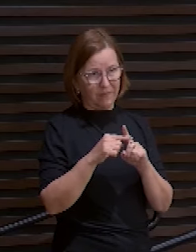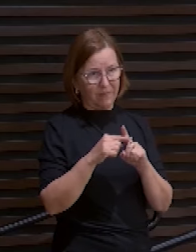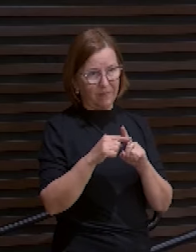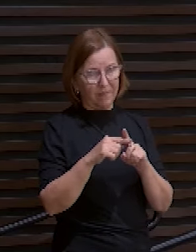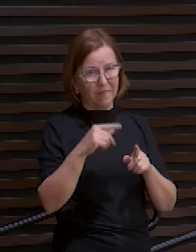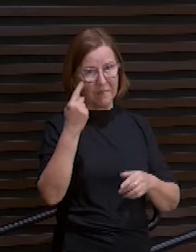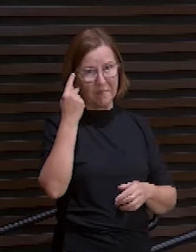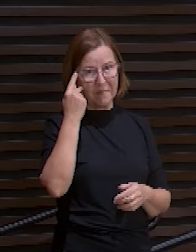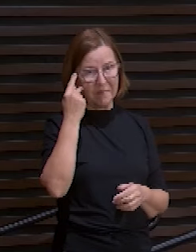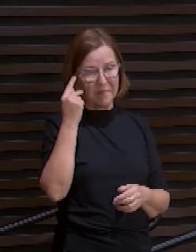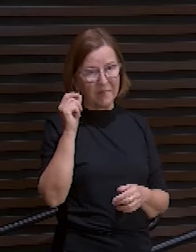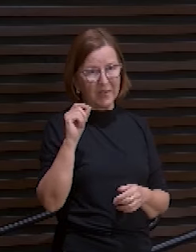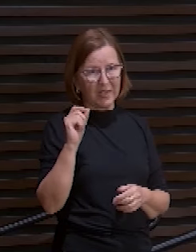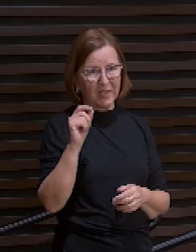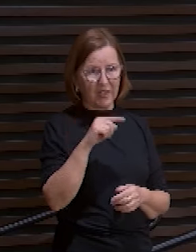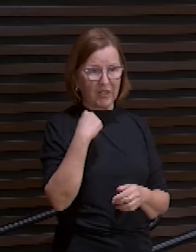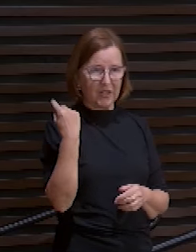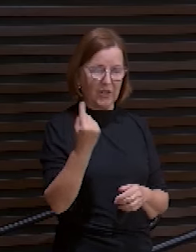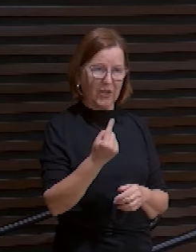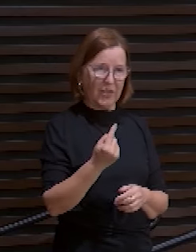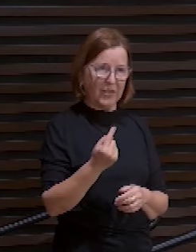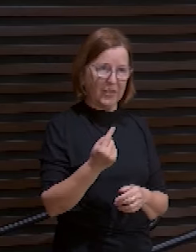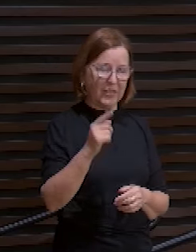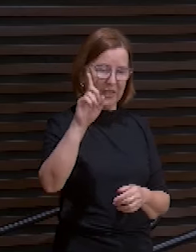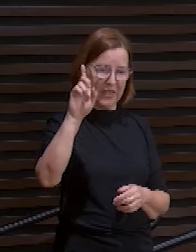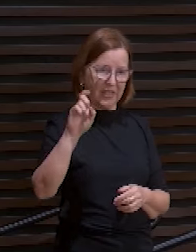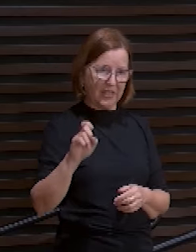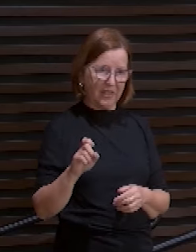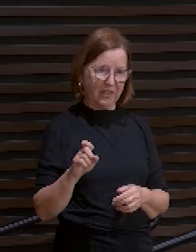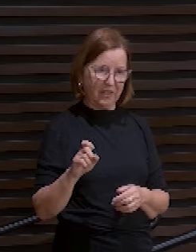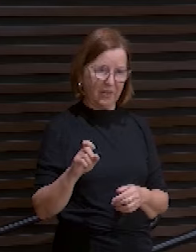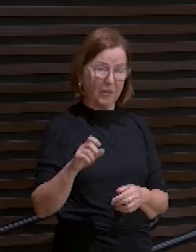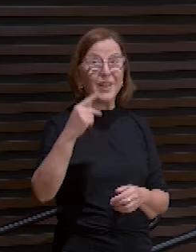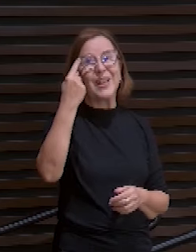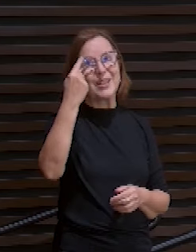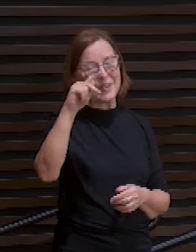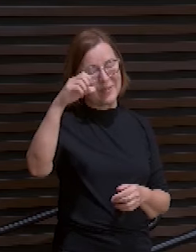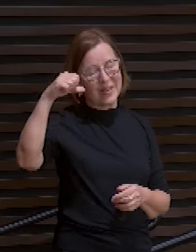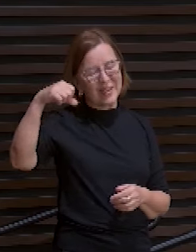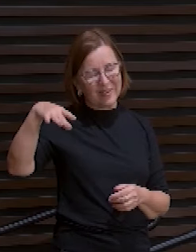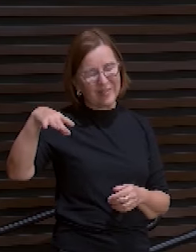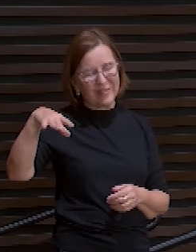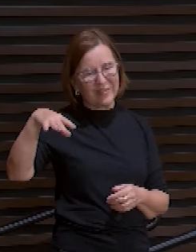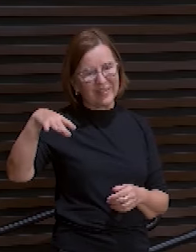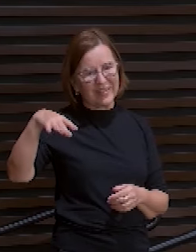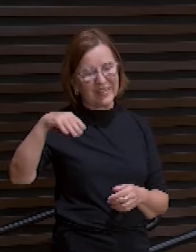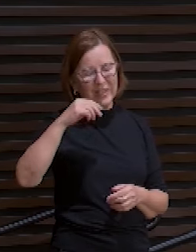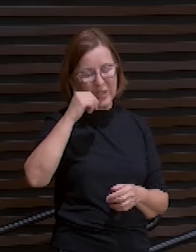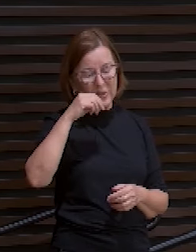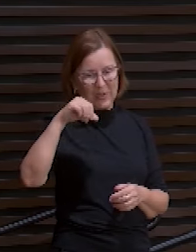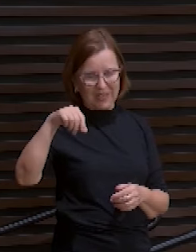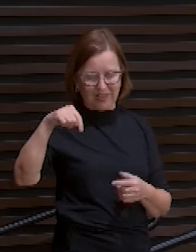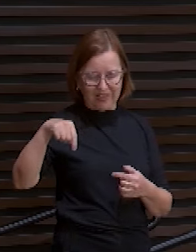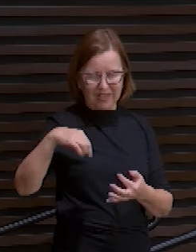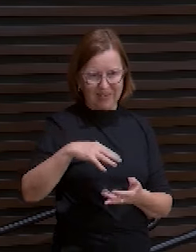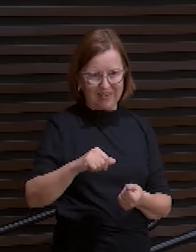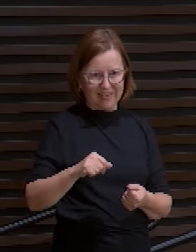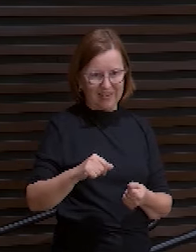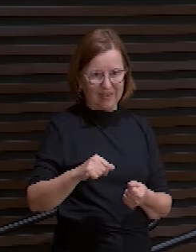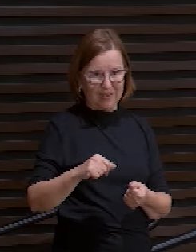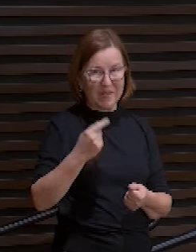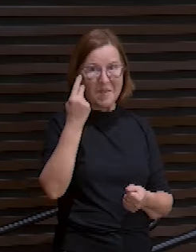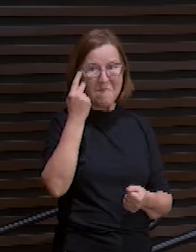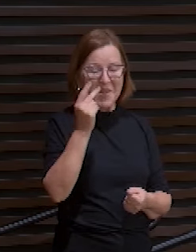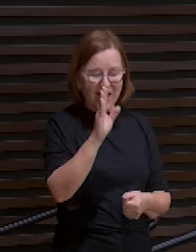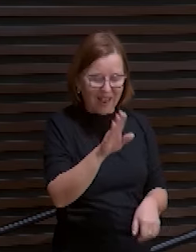para que nós sejamos efetivamente a tua luz e o Sal Dessa Terra para honra e glória de